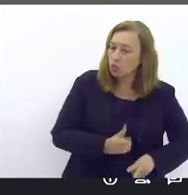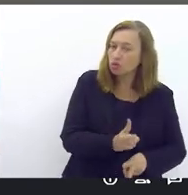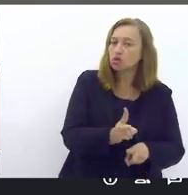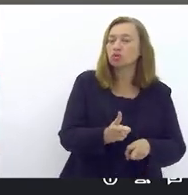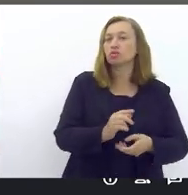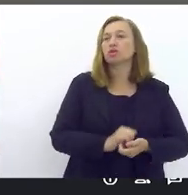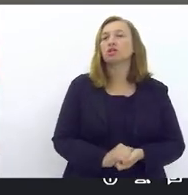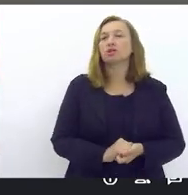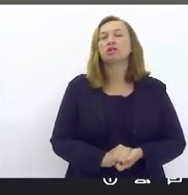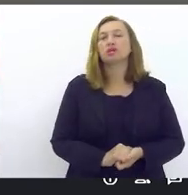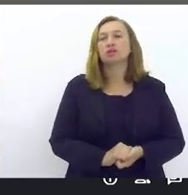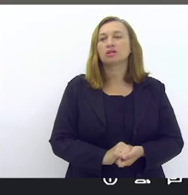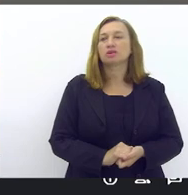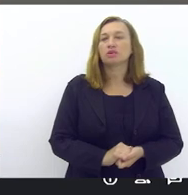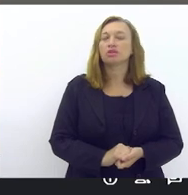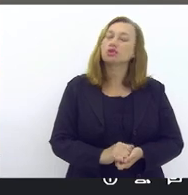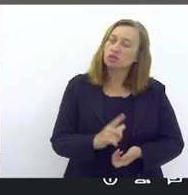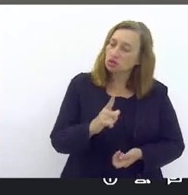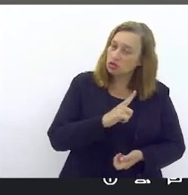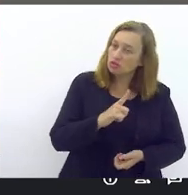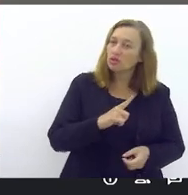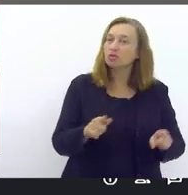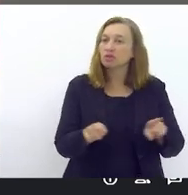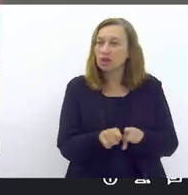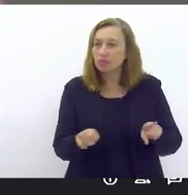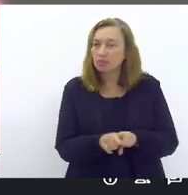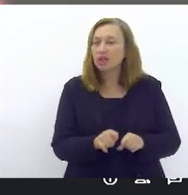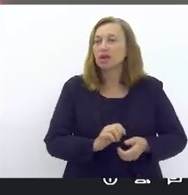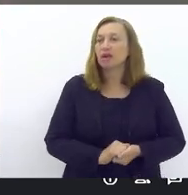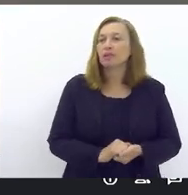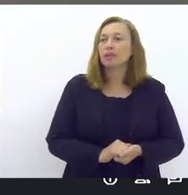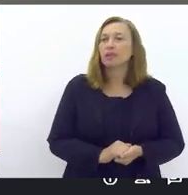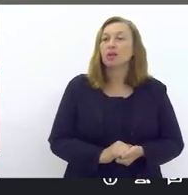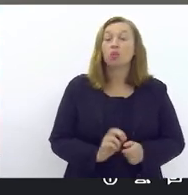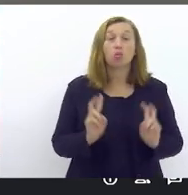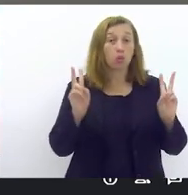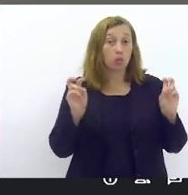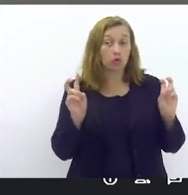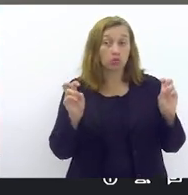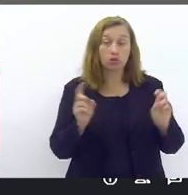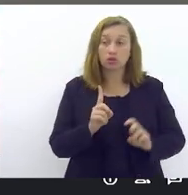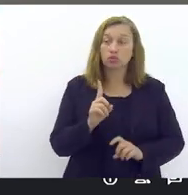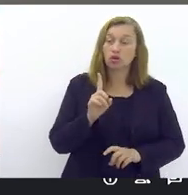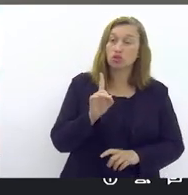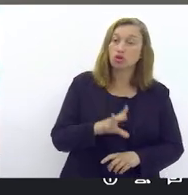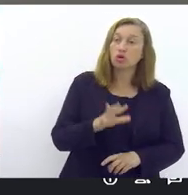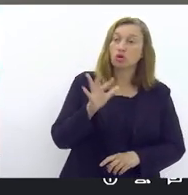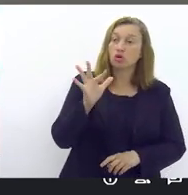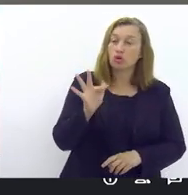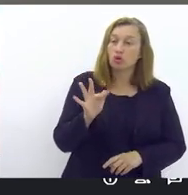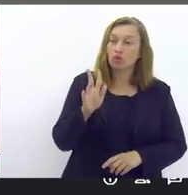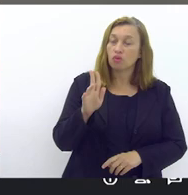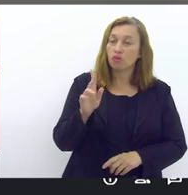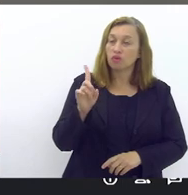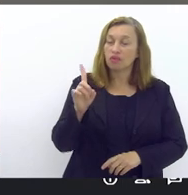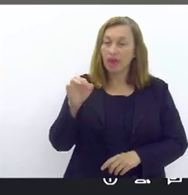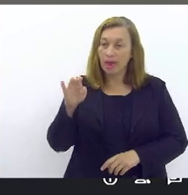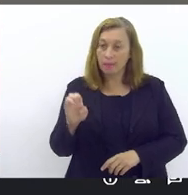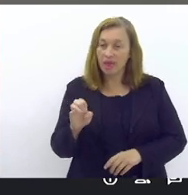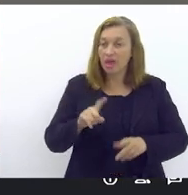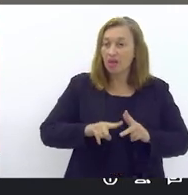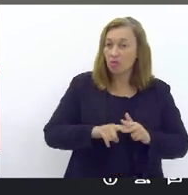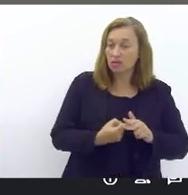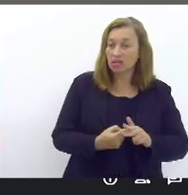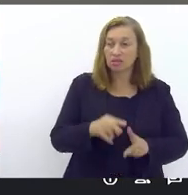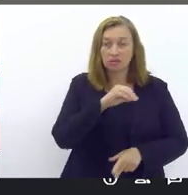permanece. Com ela, nós tivemos também a questão não só do Fundeb, a regulamentação do piso,